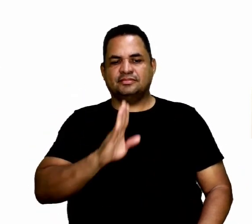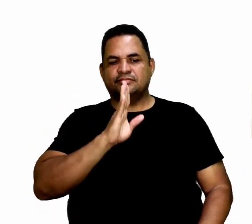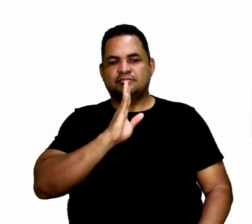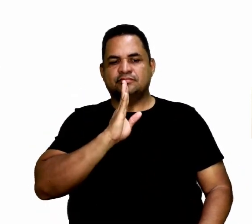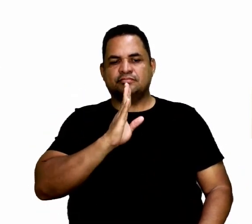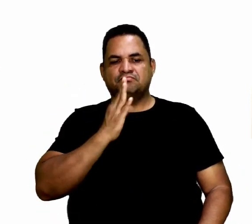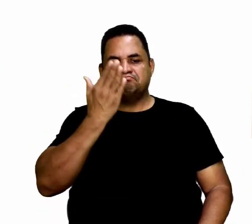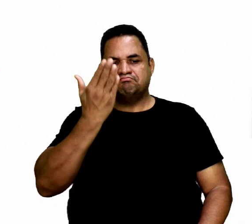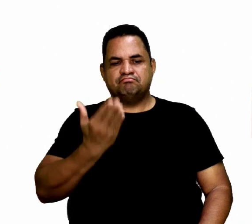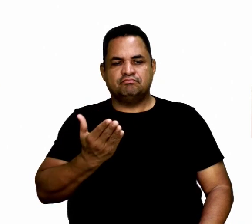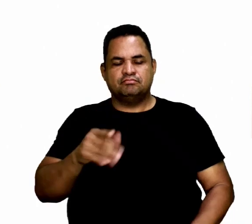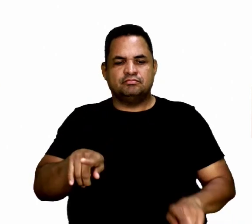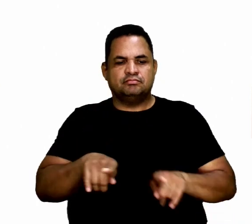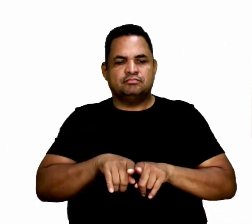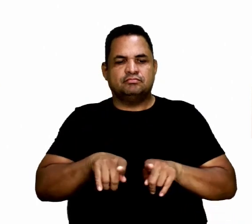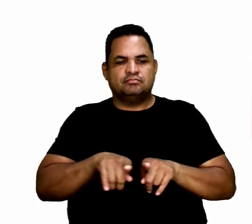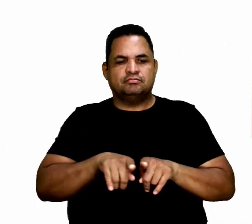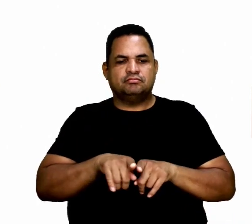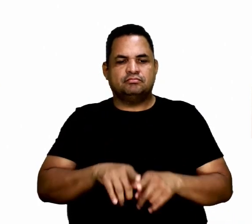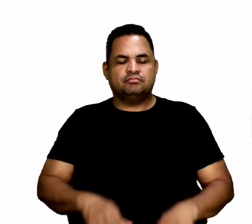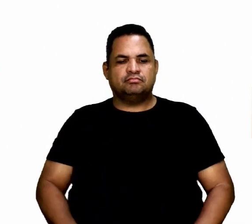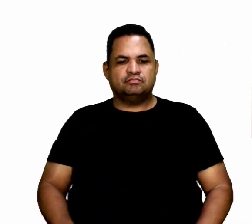como